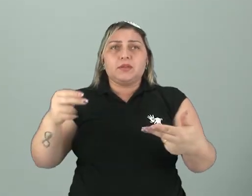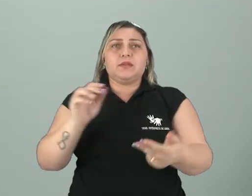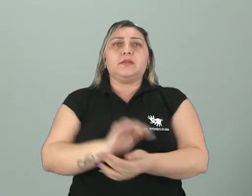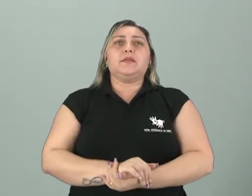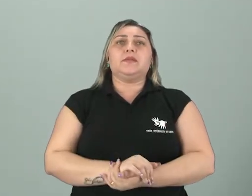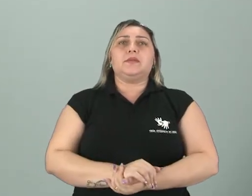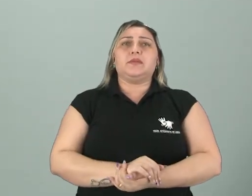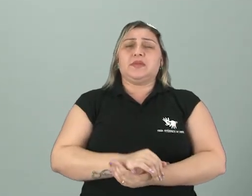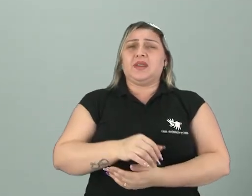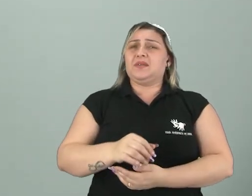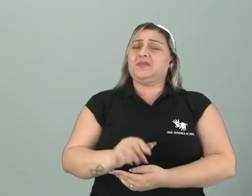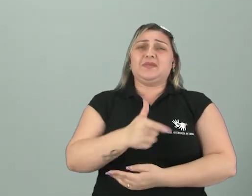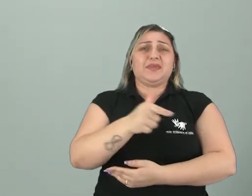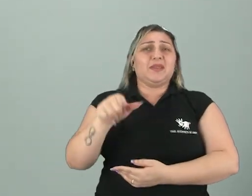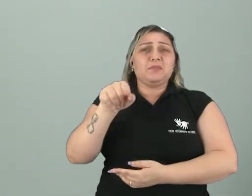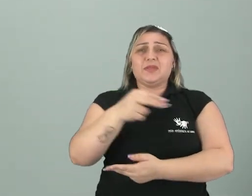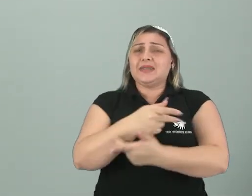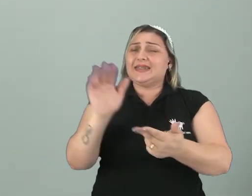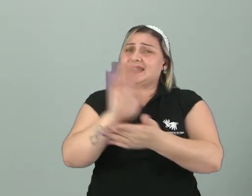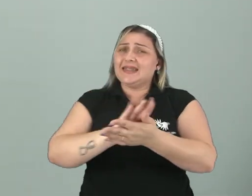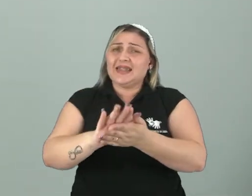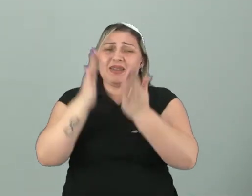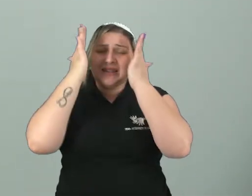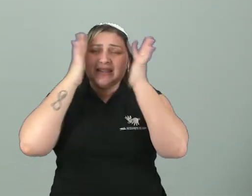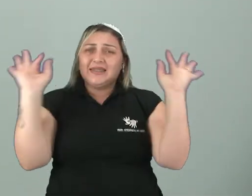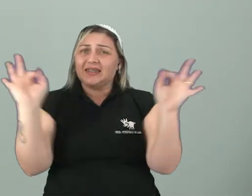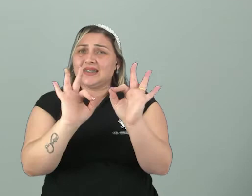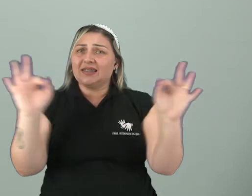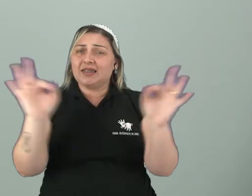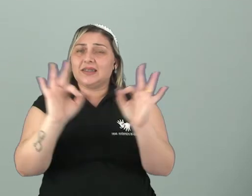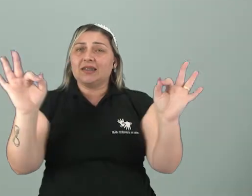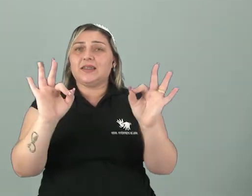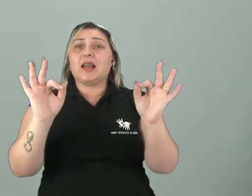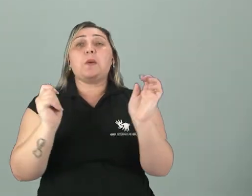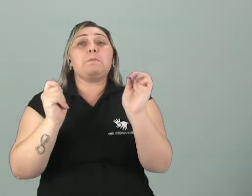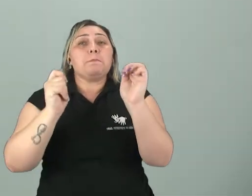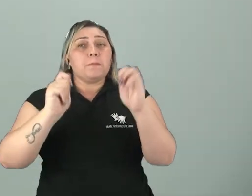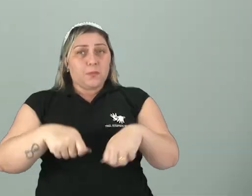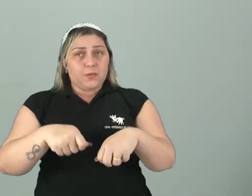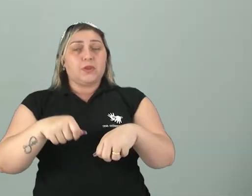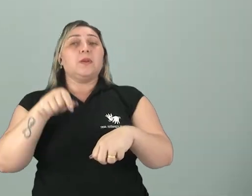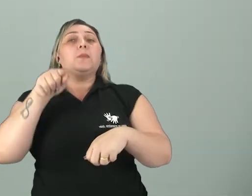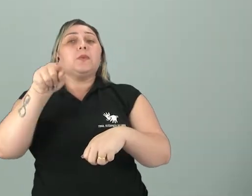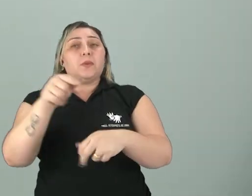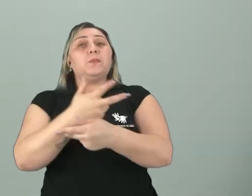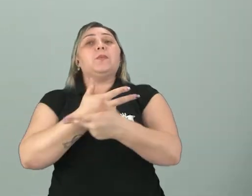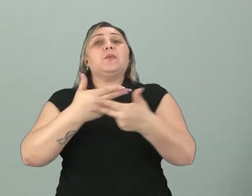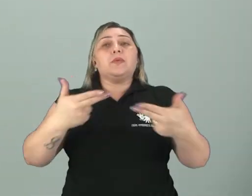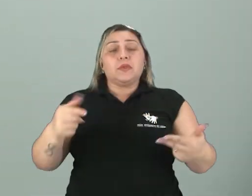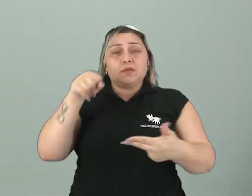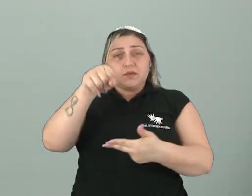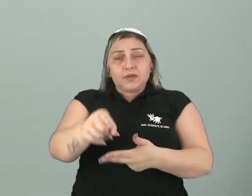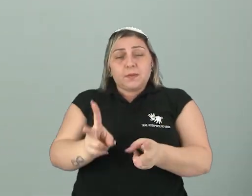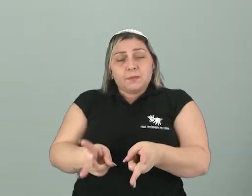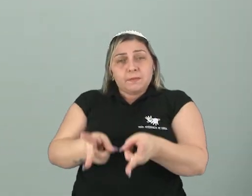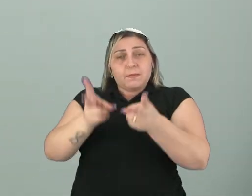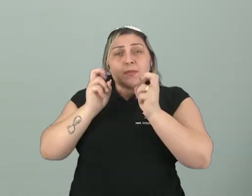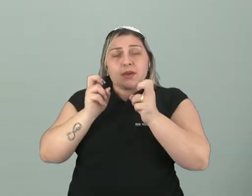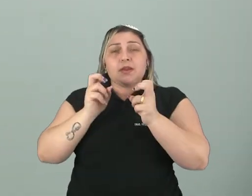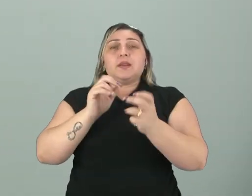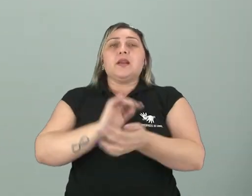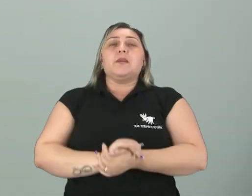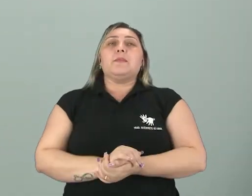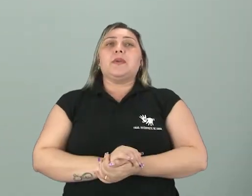antes de morrer está sem pontuação. Nós vamos ver agora as possibilidades de pontuação e vocês vão perceber